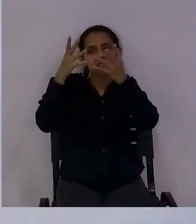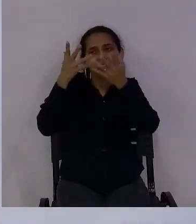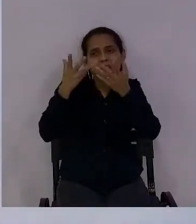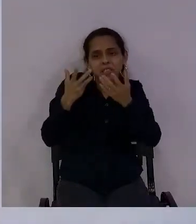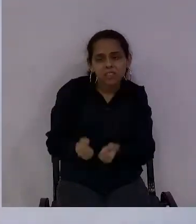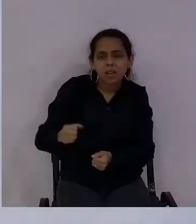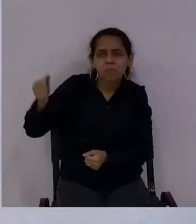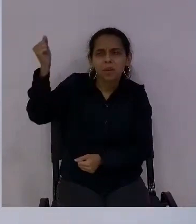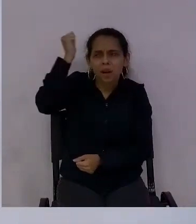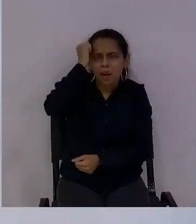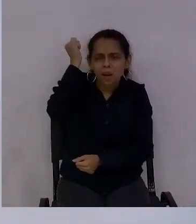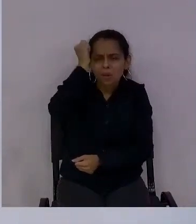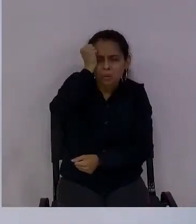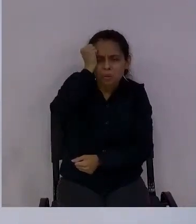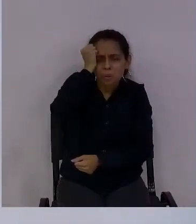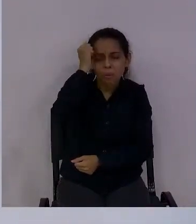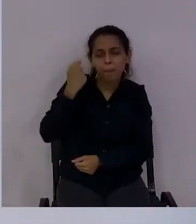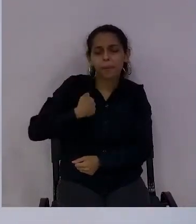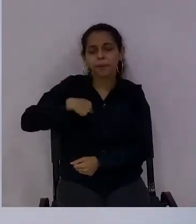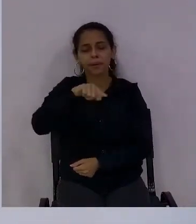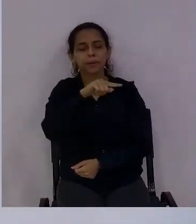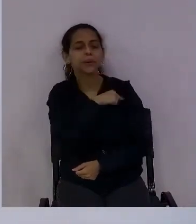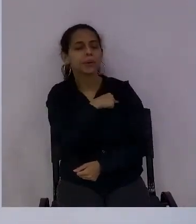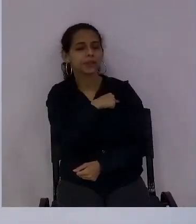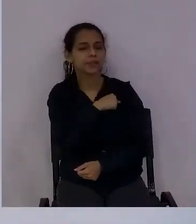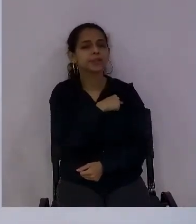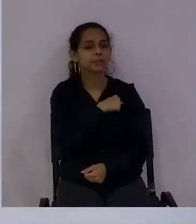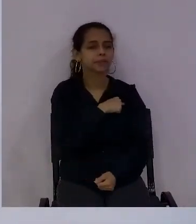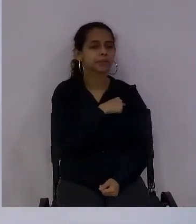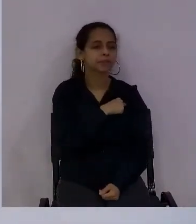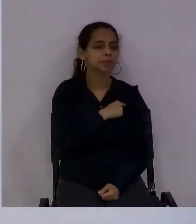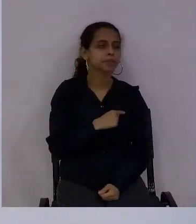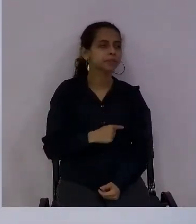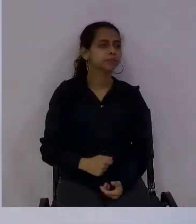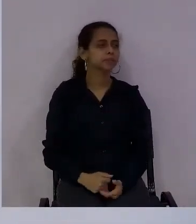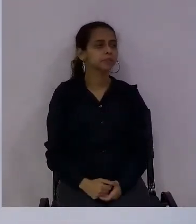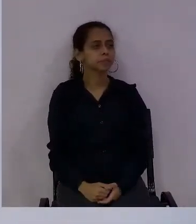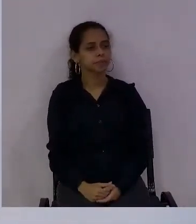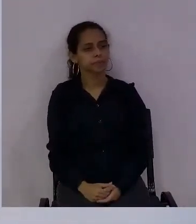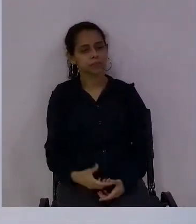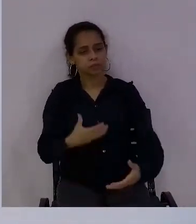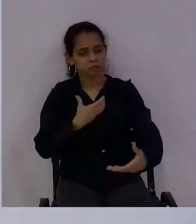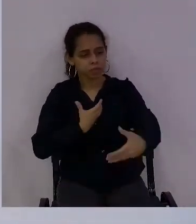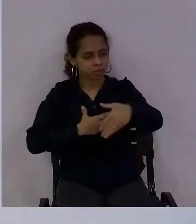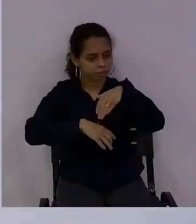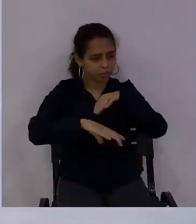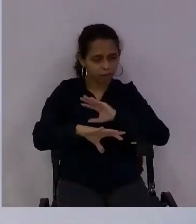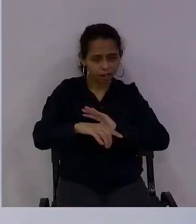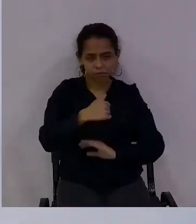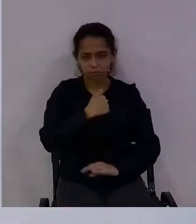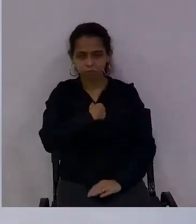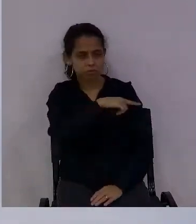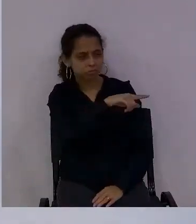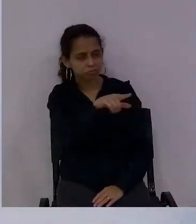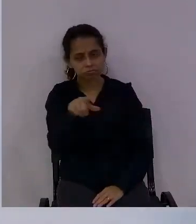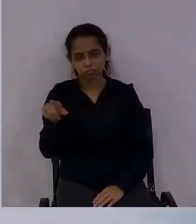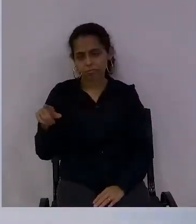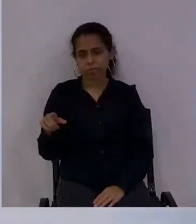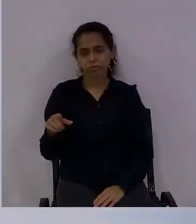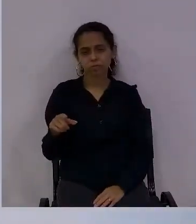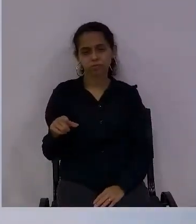para cumprir e satisfazer a vontade do Pai no meu e no seu lugar. Por que